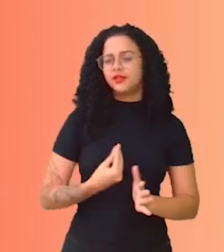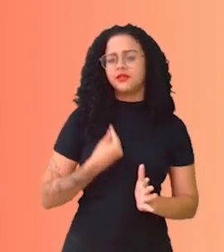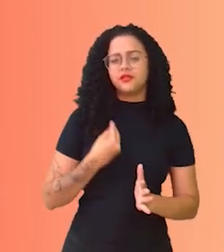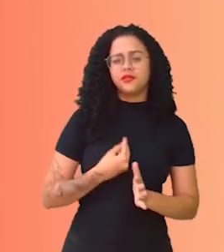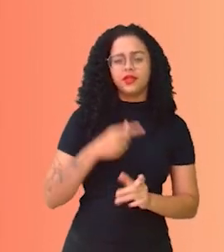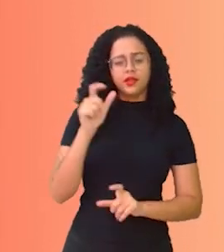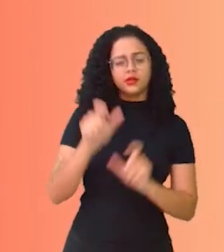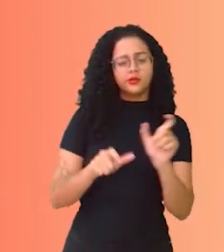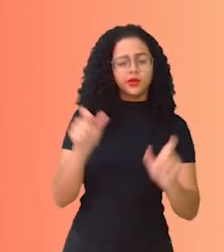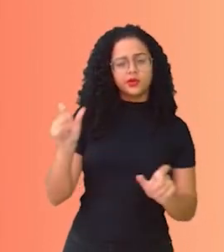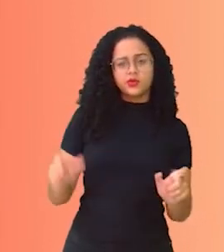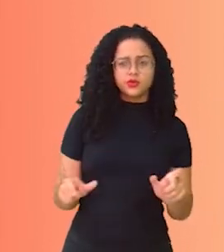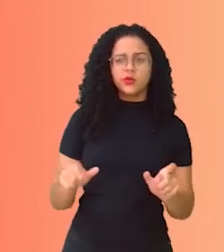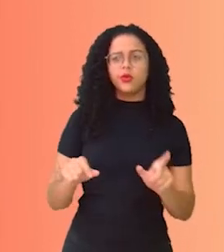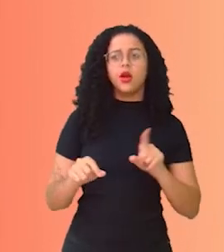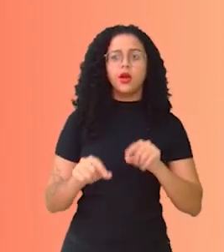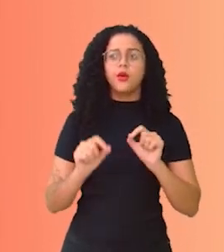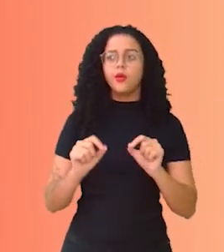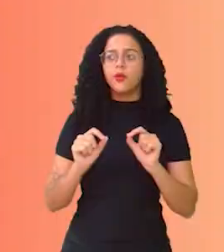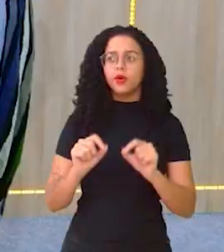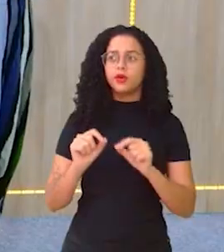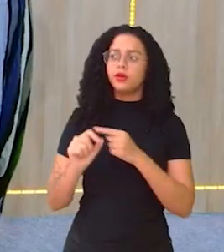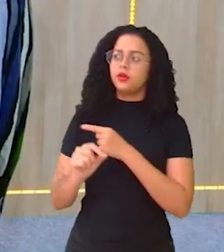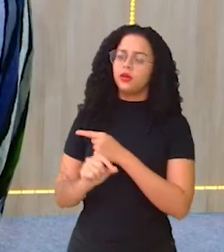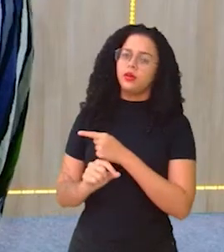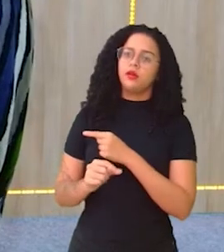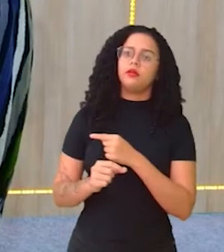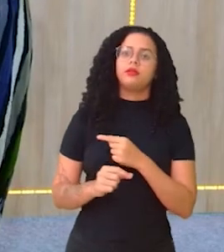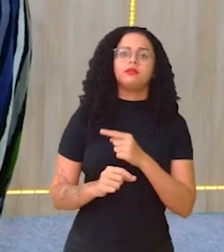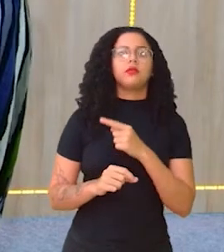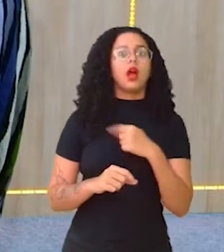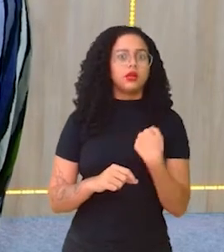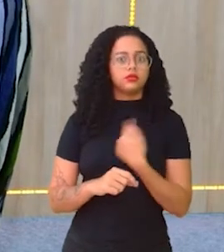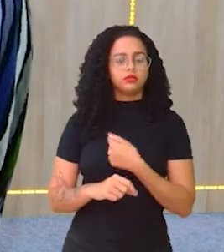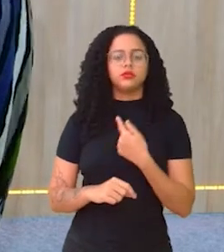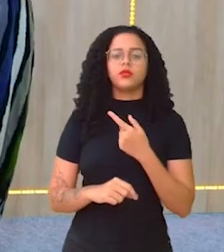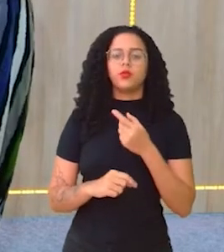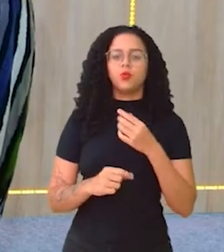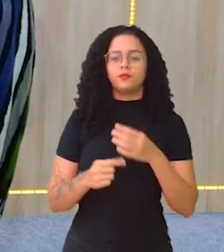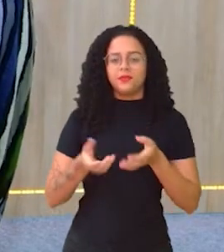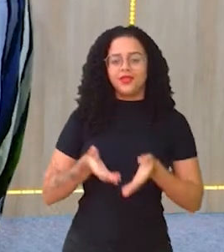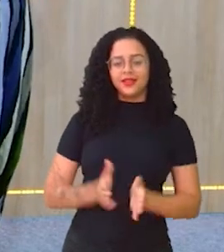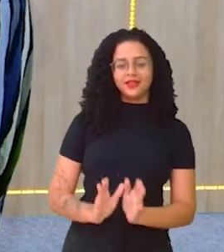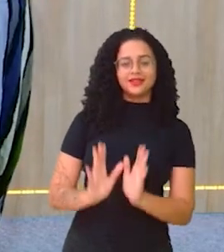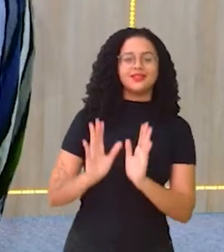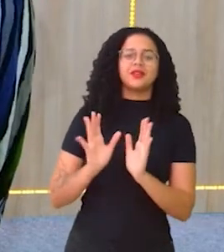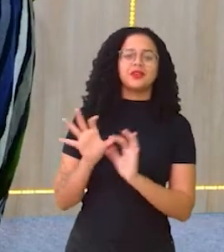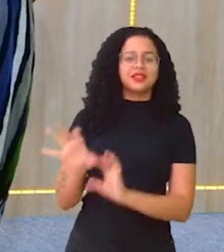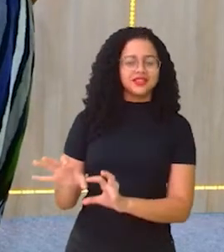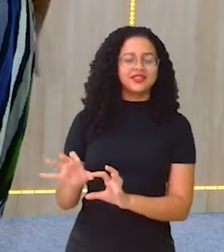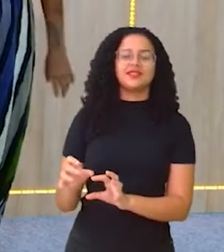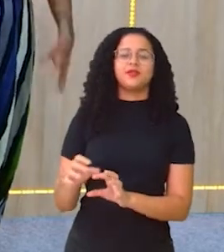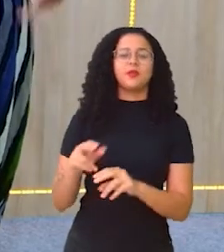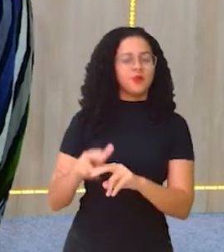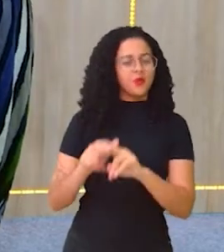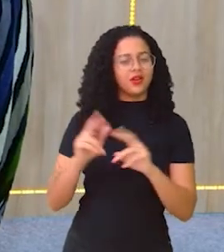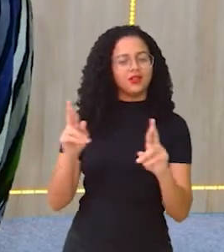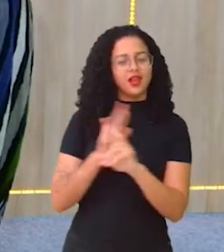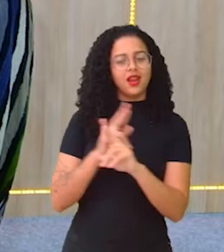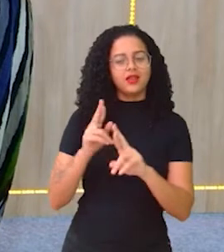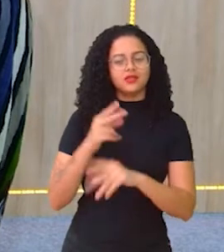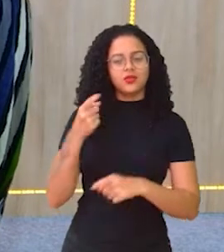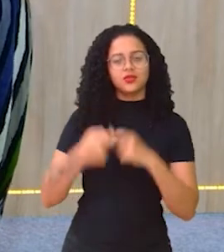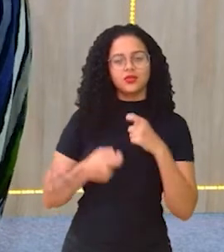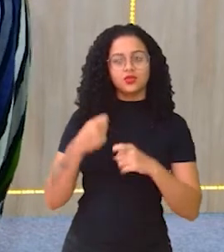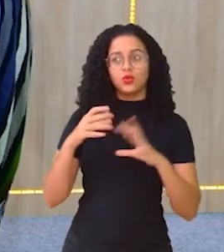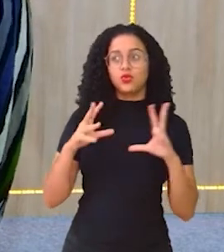das pessoas, que é através desse algo que a gente teve vida, né? A gente só veio ao mundo através dessas relações sexuais,